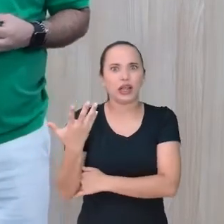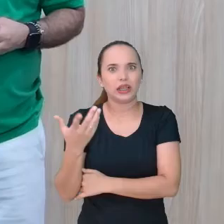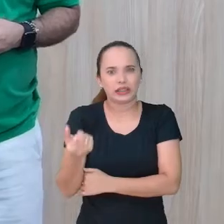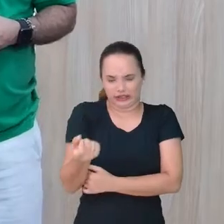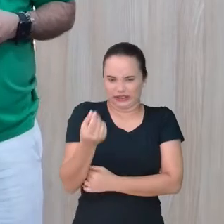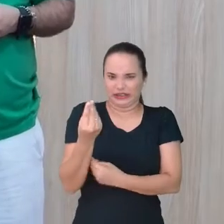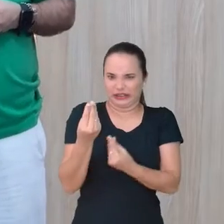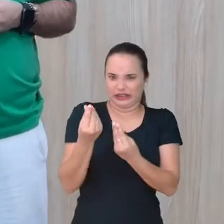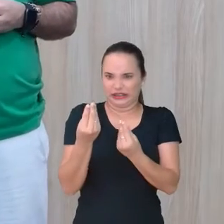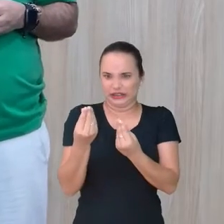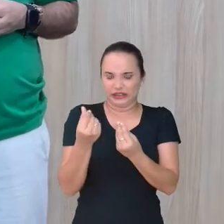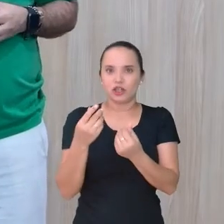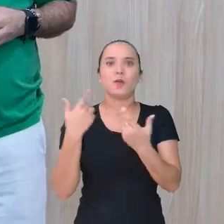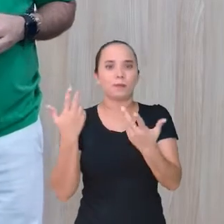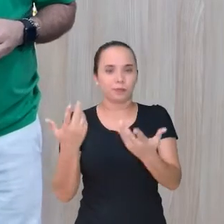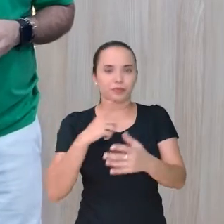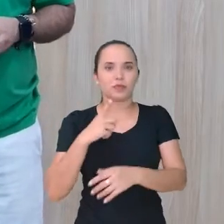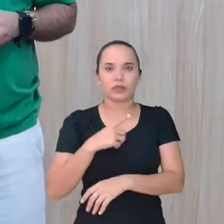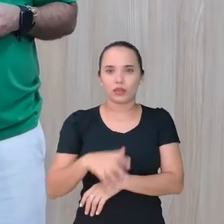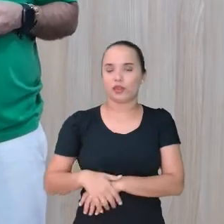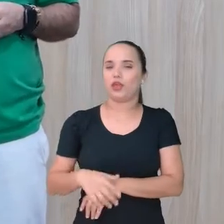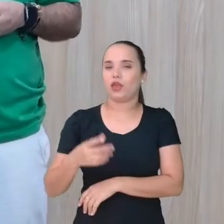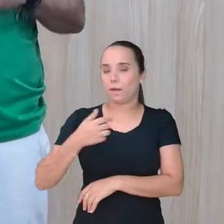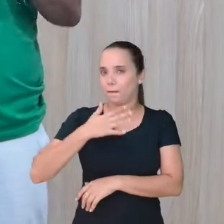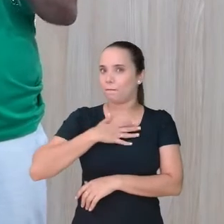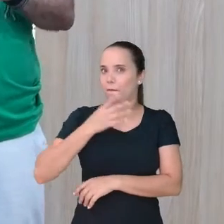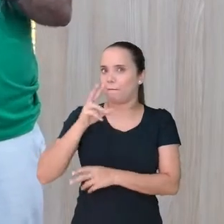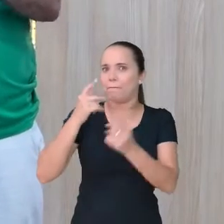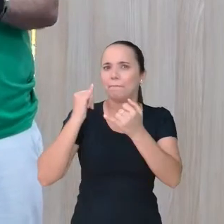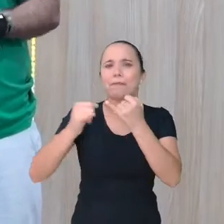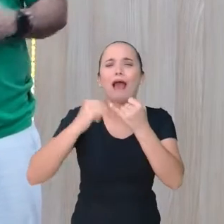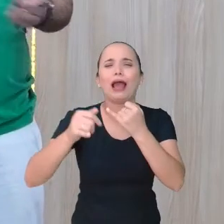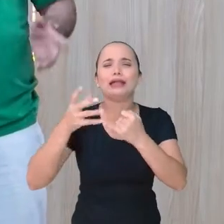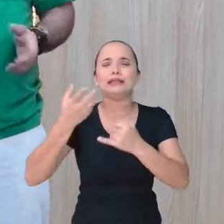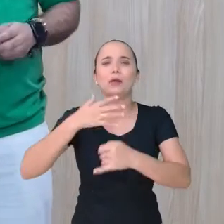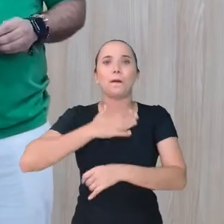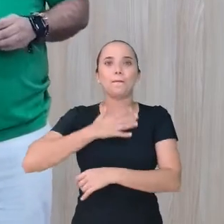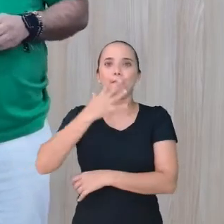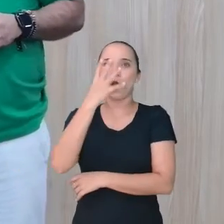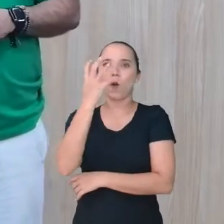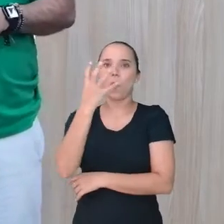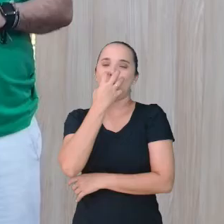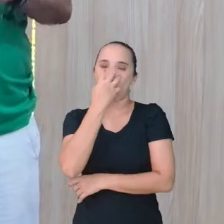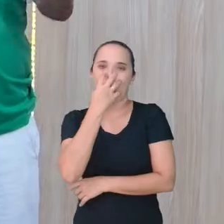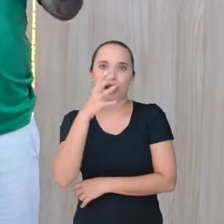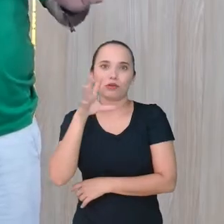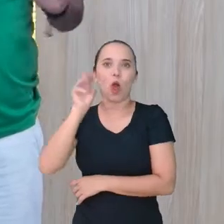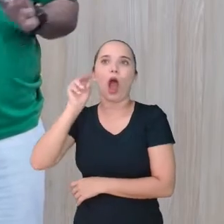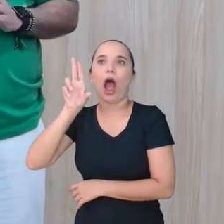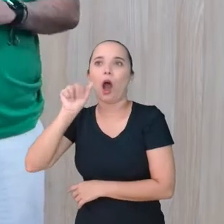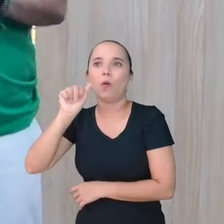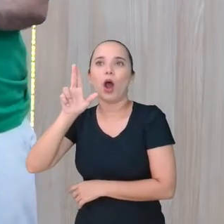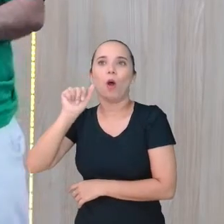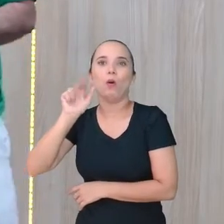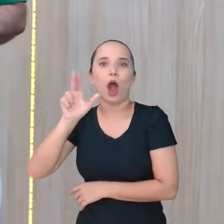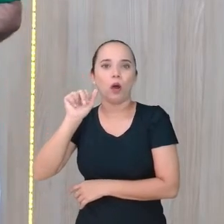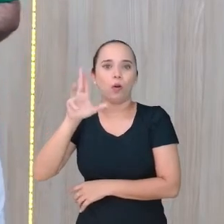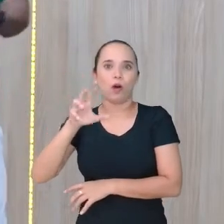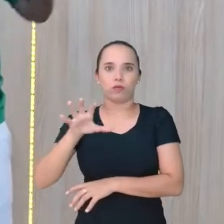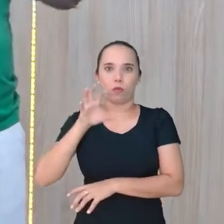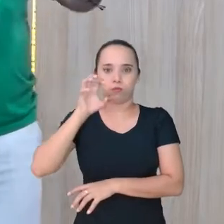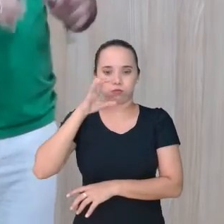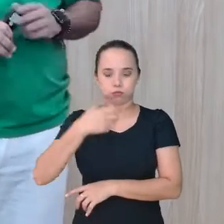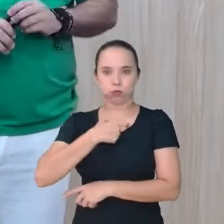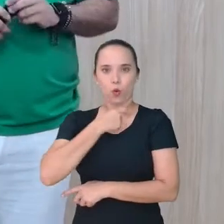meu finado Alf, né, que era um pastor alemão que eu tinha, né, parece que estão imitando o Alf latindo. Alf está lá no céu dos cachorrinhos,